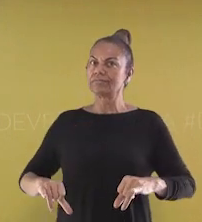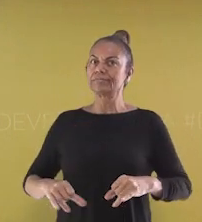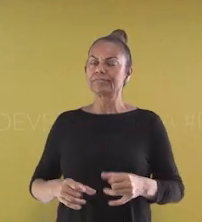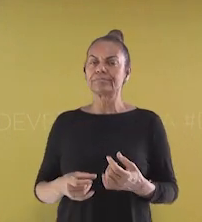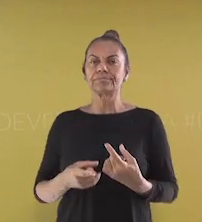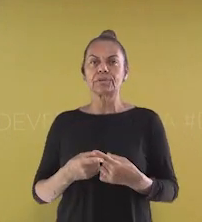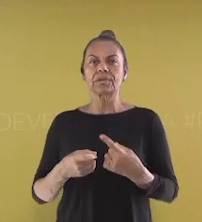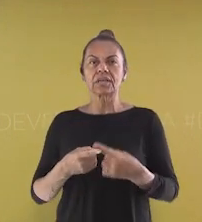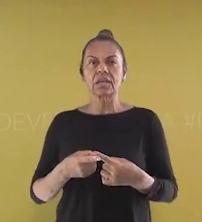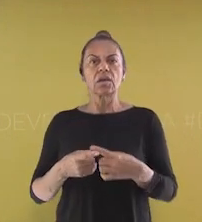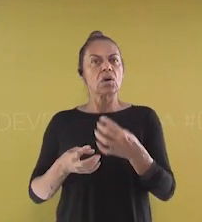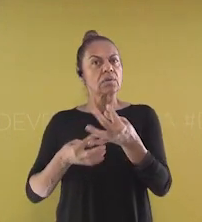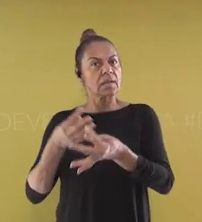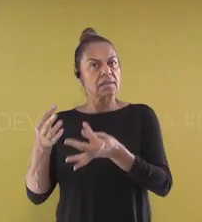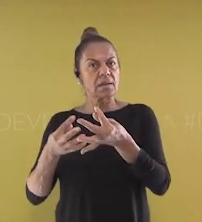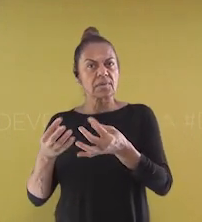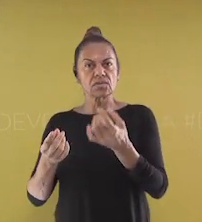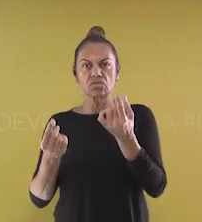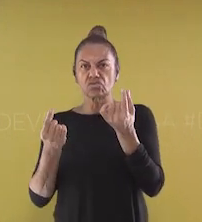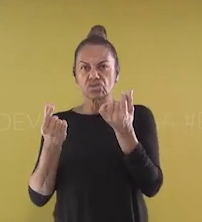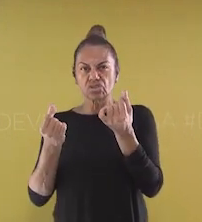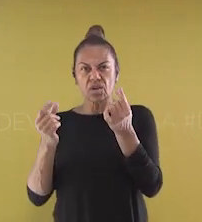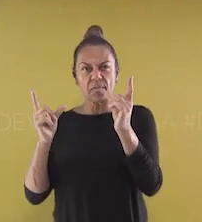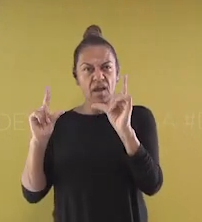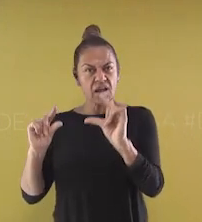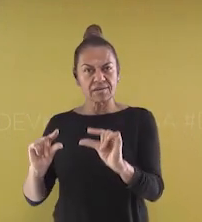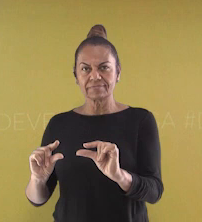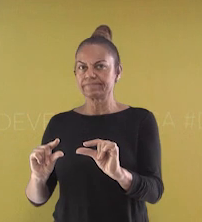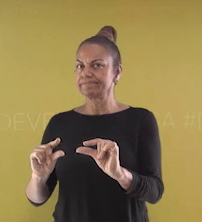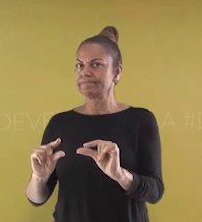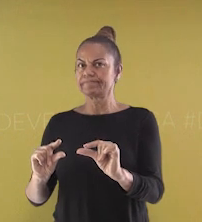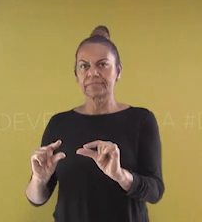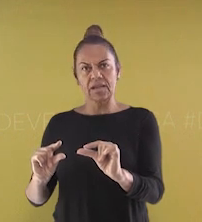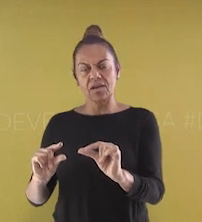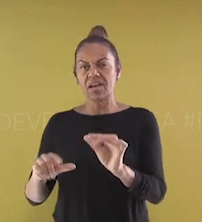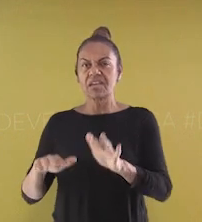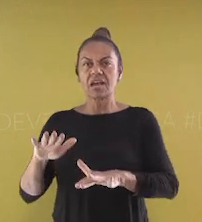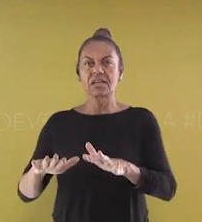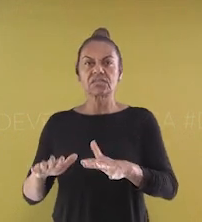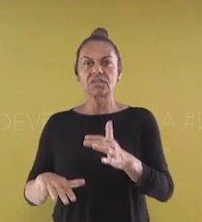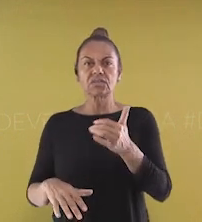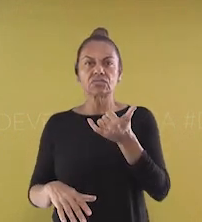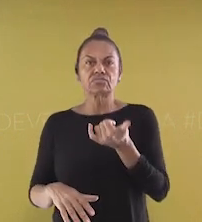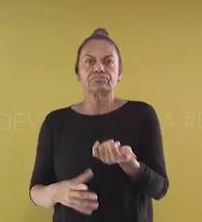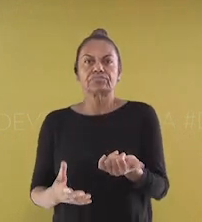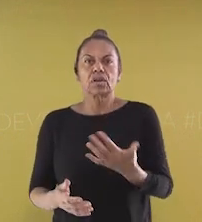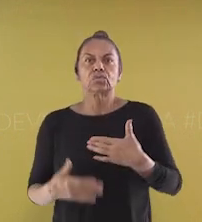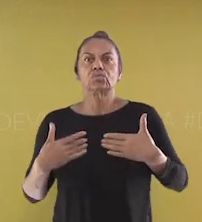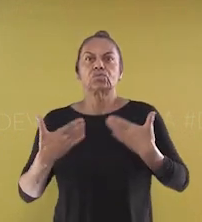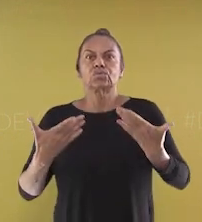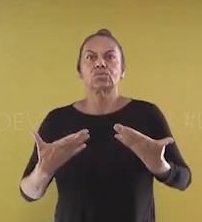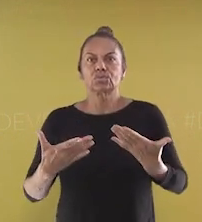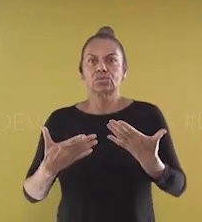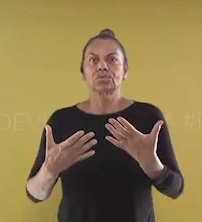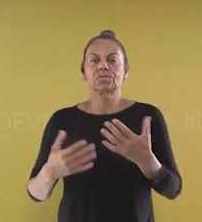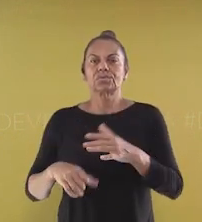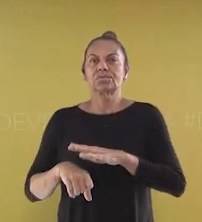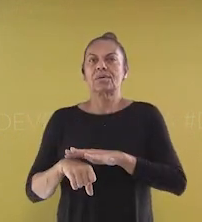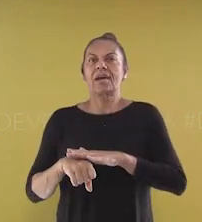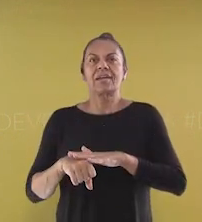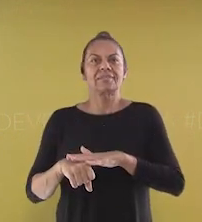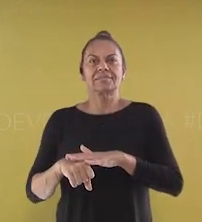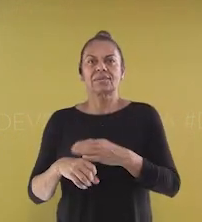familiares, visto que o tratamento não é barato e nem sempre estamos preparados financeiramente para isso, não é